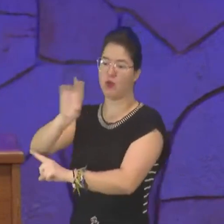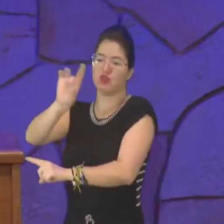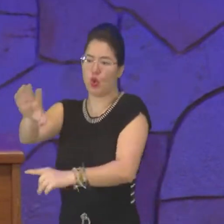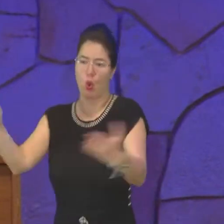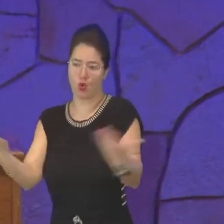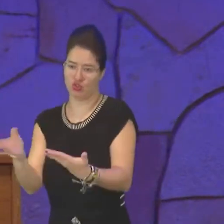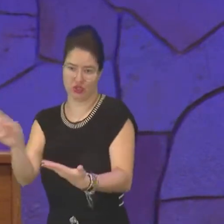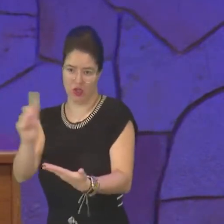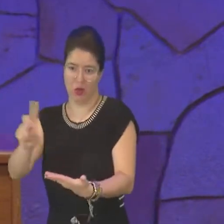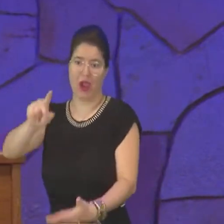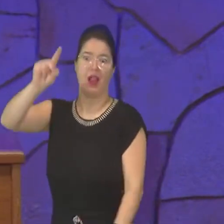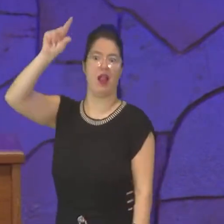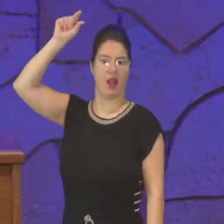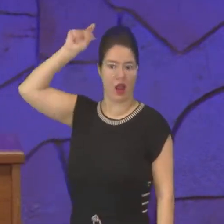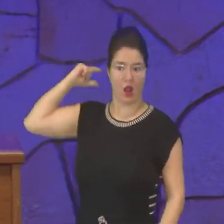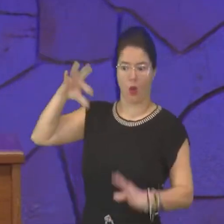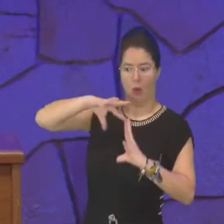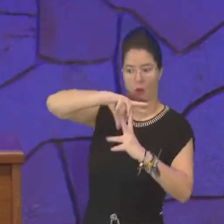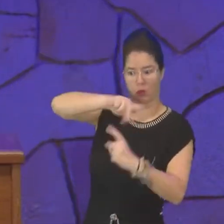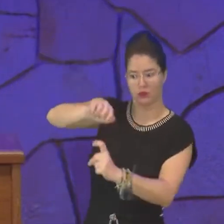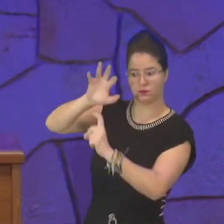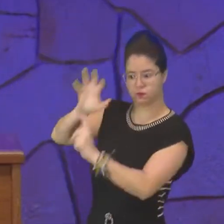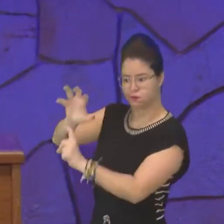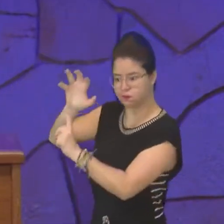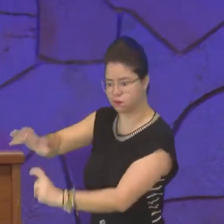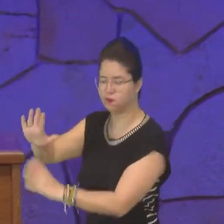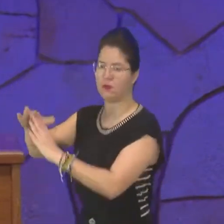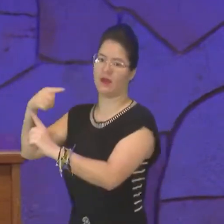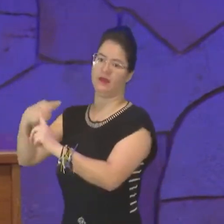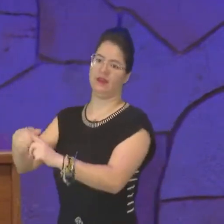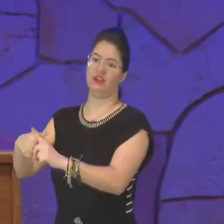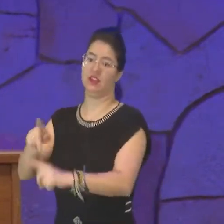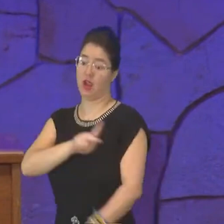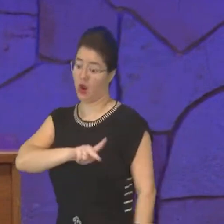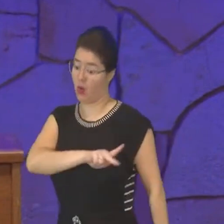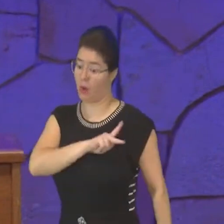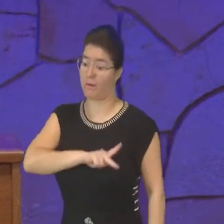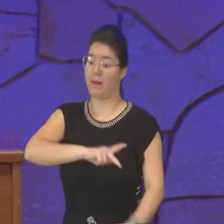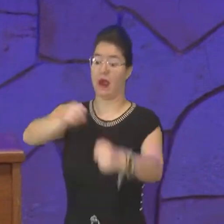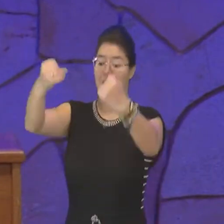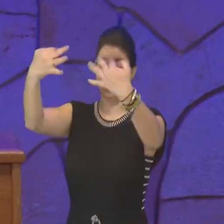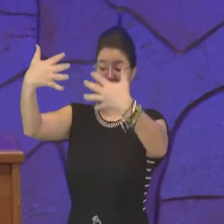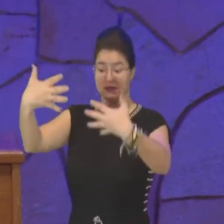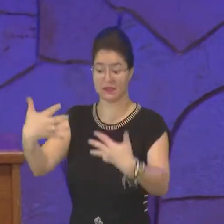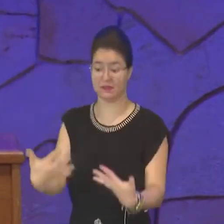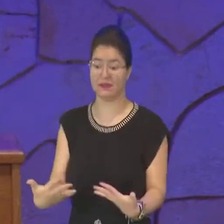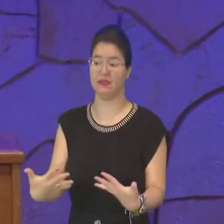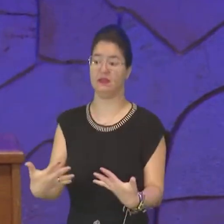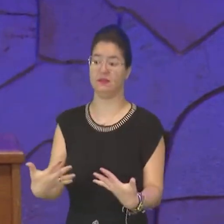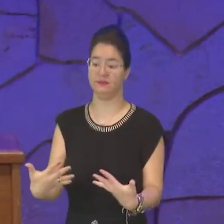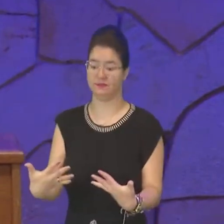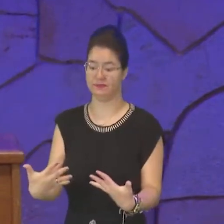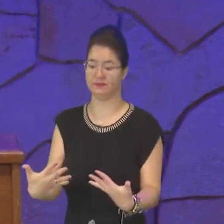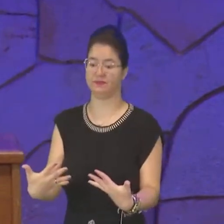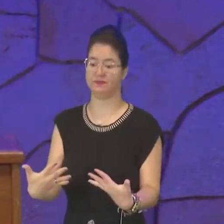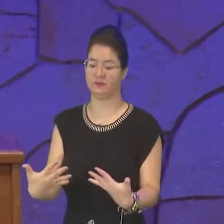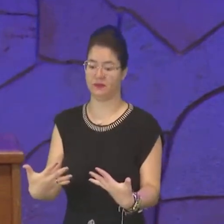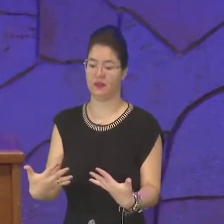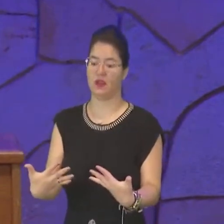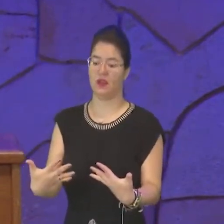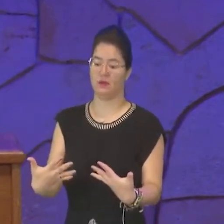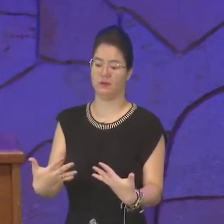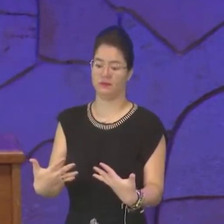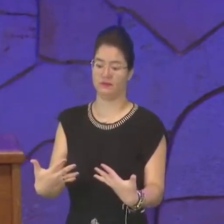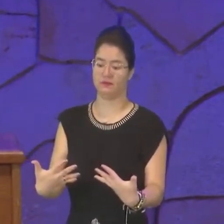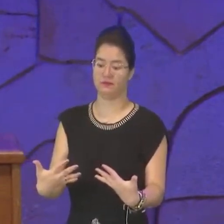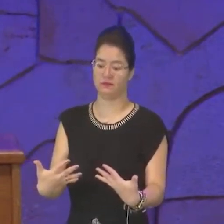dias. Paulo tem em mente a incompatibilidade com a oferta que eles faziam aos deuses, com